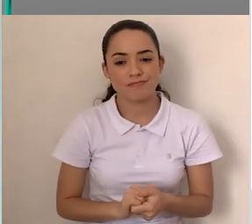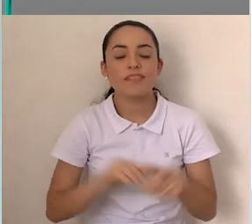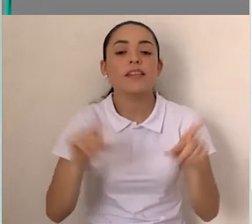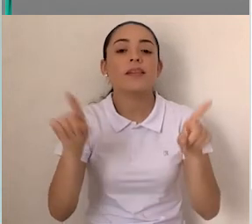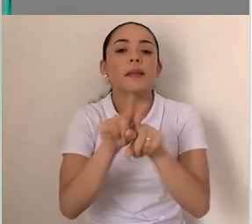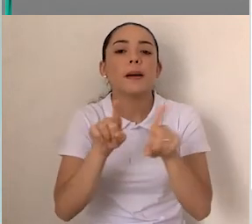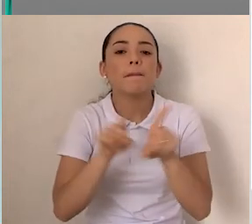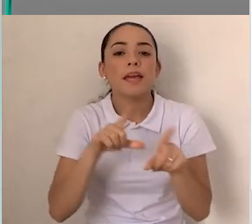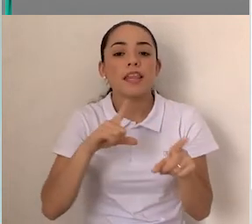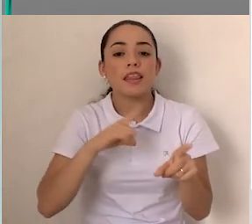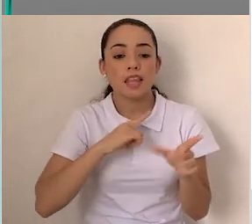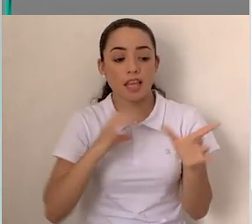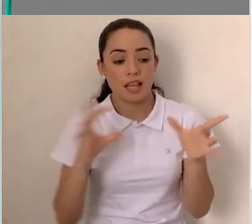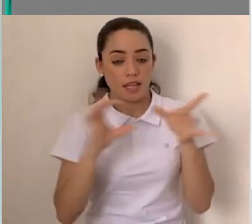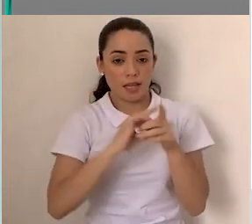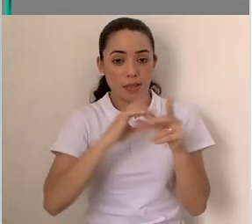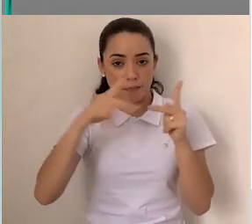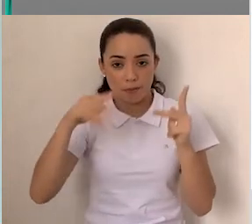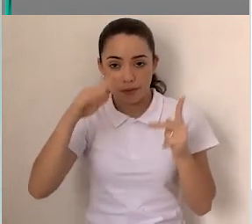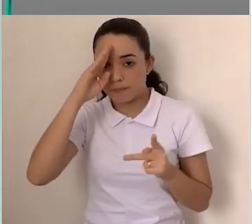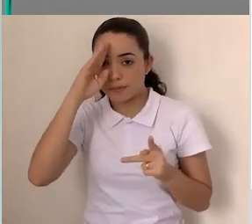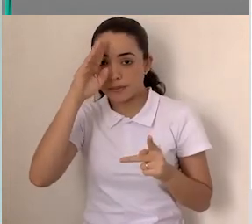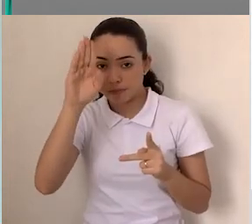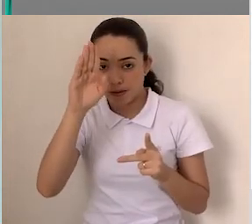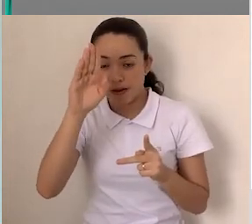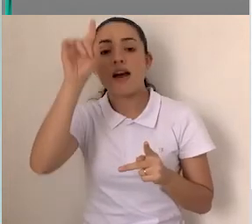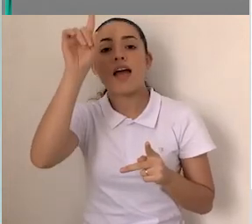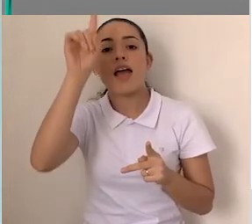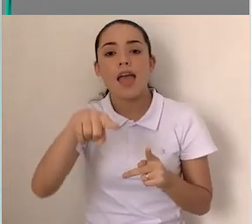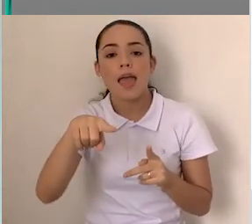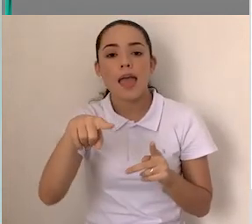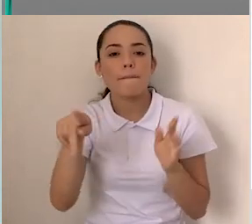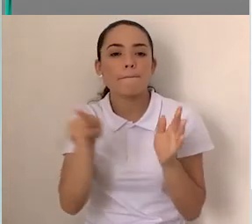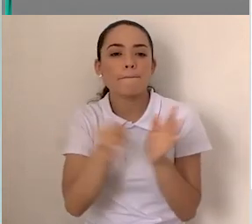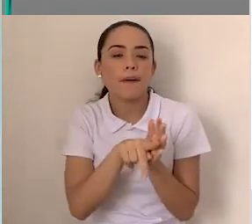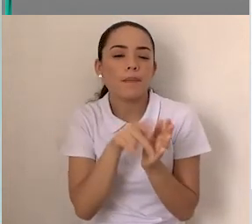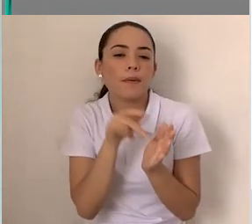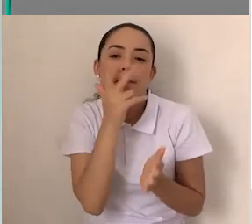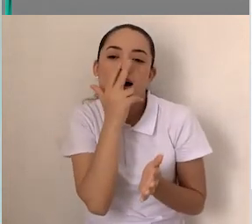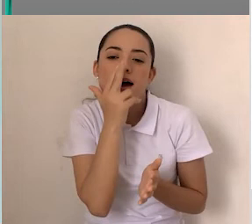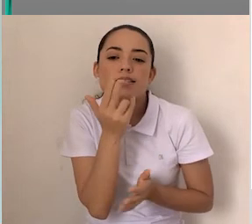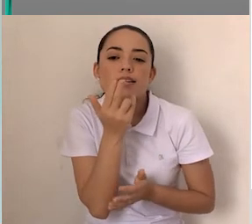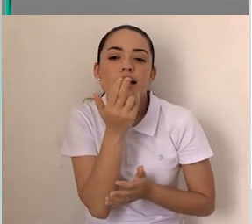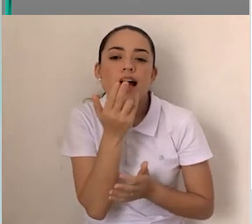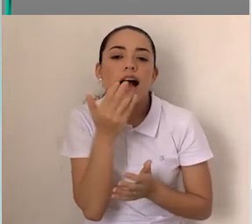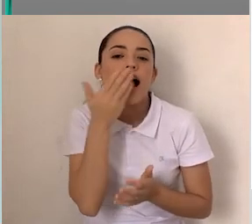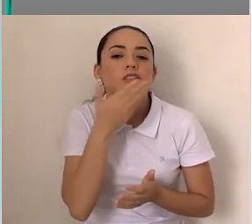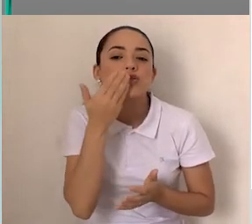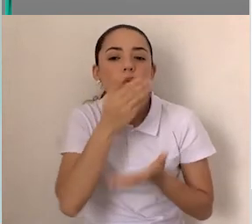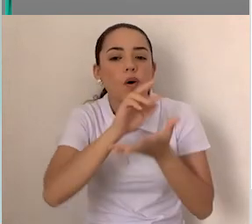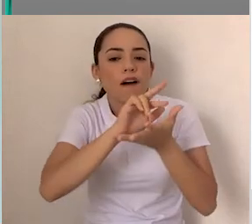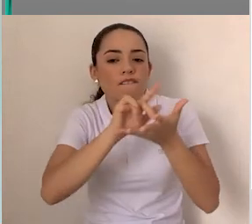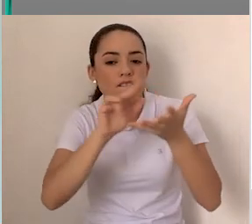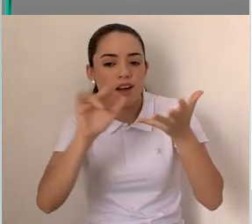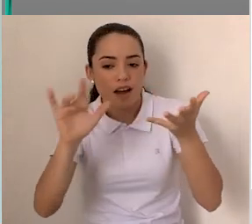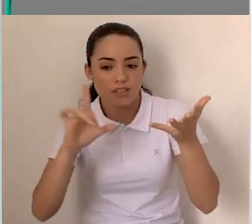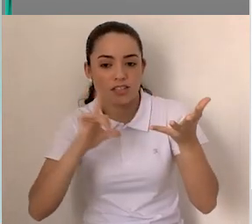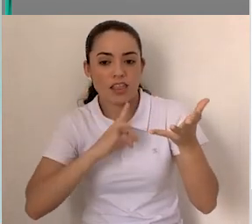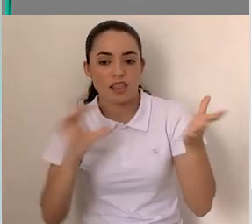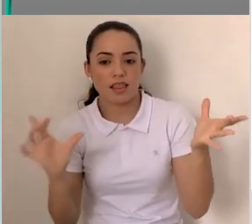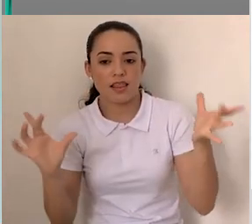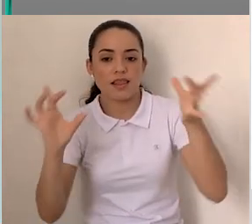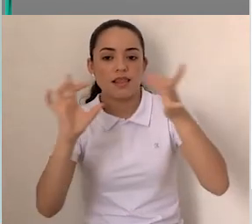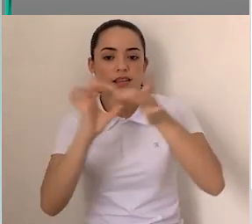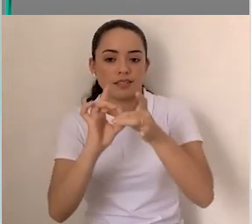principais, são sacarídeos ligados a aminas e possuem carga negativa, sendo capazes de ligarem-se à água, promovendo a manutenção